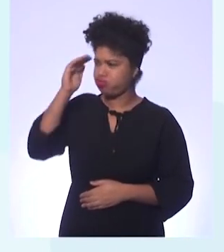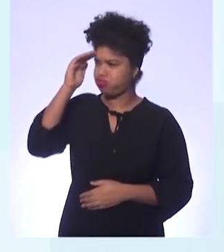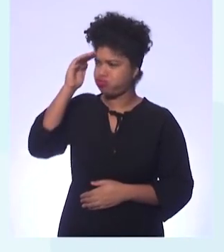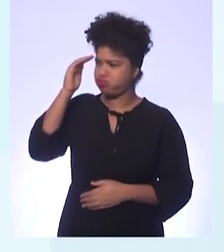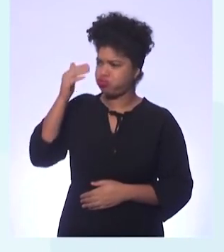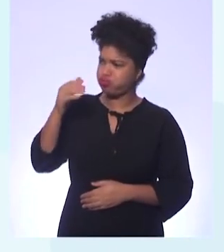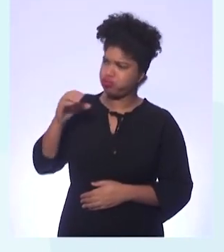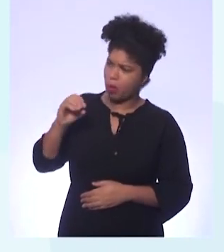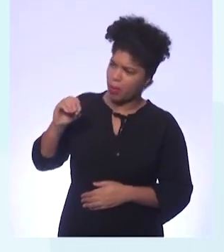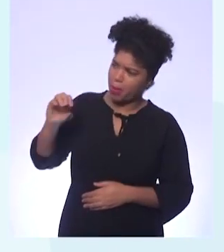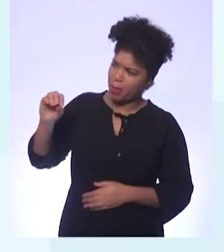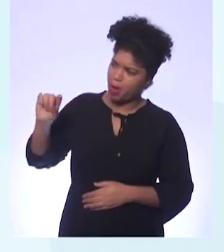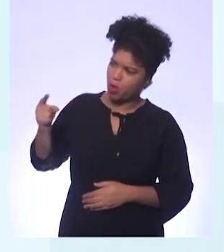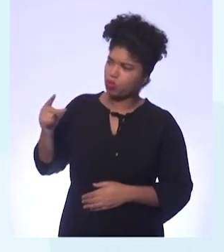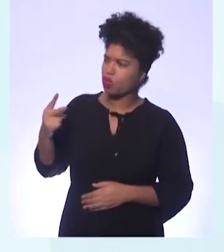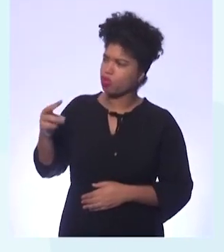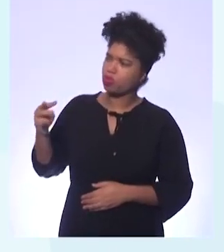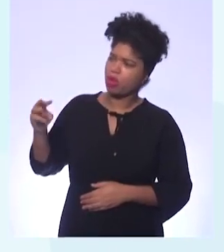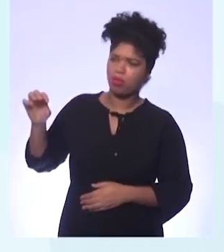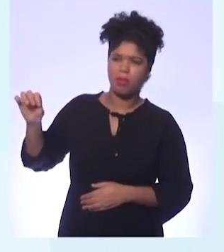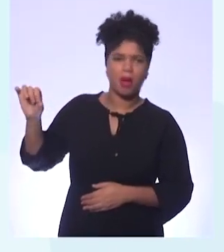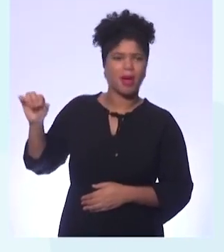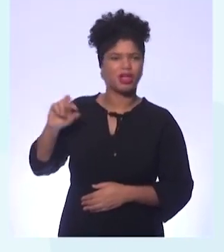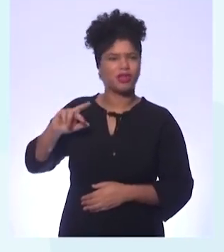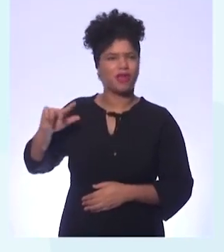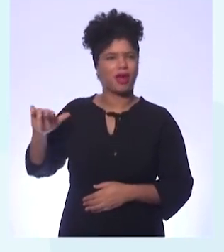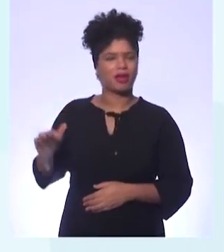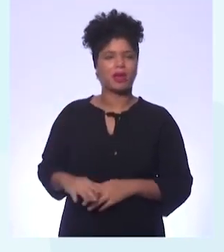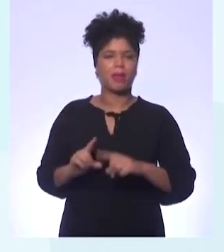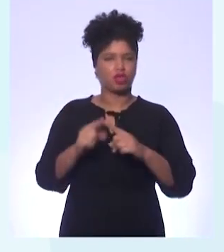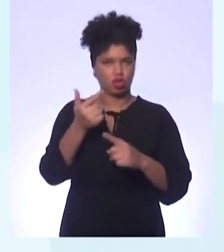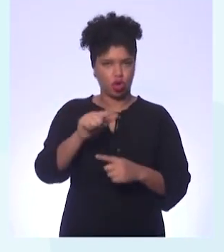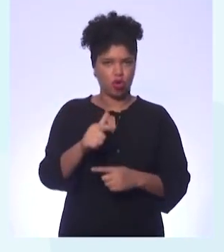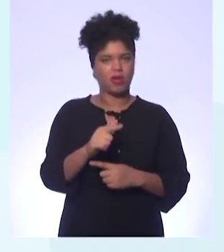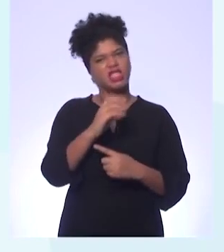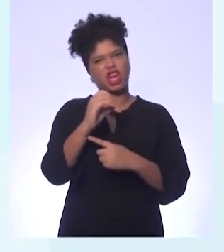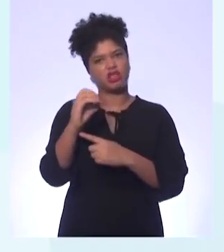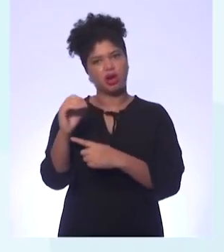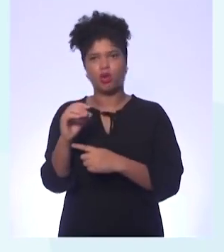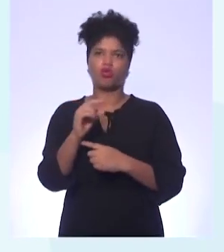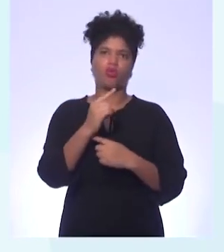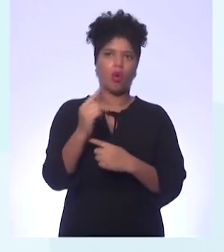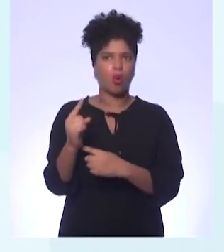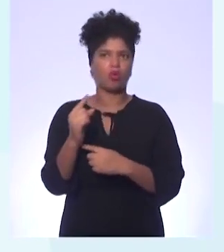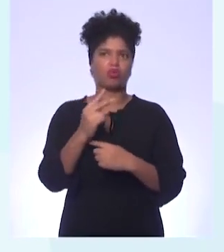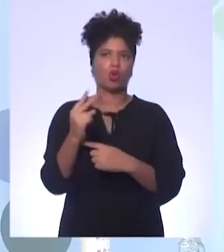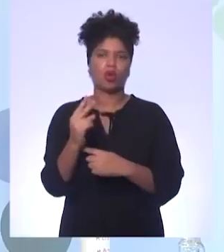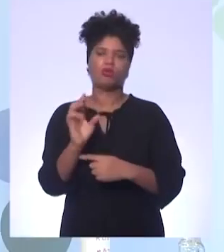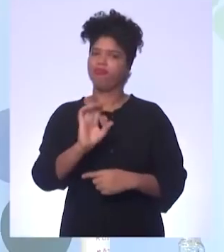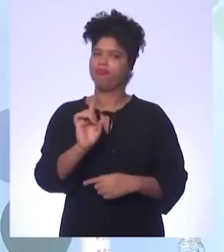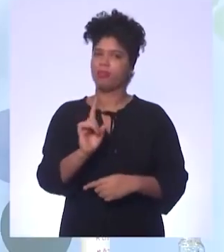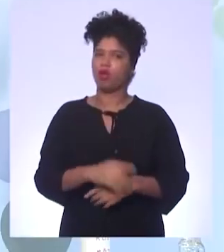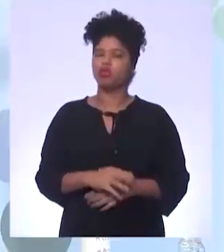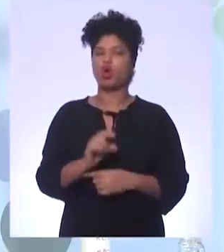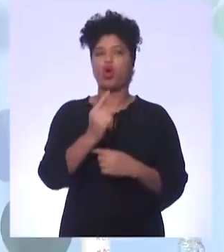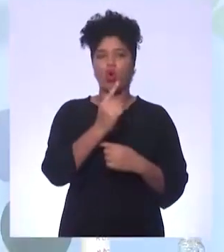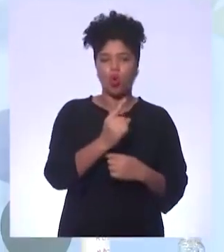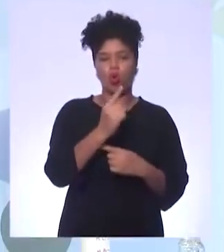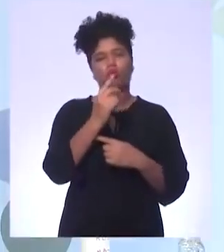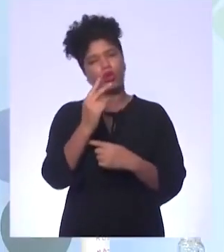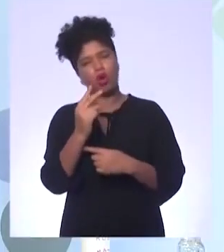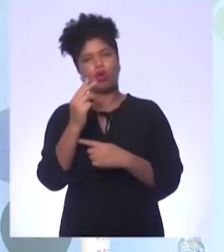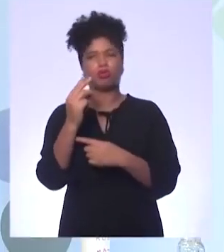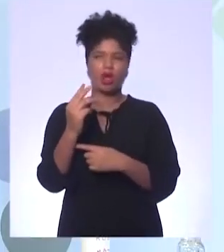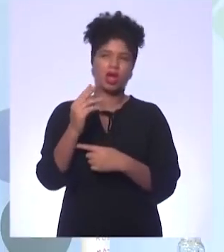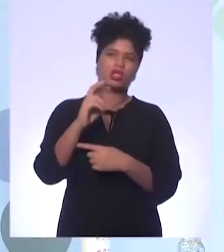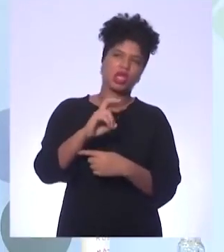razão do comprimento de alguma coisa que seja redondo, né, de uma circunferência, pelo diâmetro dessa coisa, certo? Desse objeto. Então, a gente tem aqui,